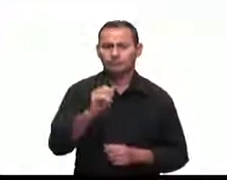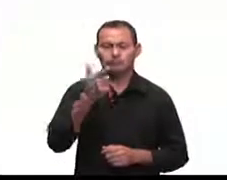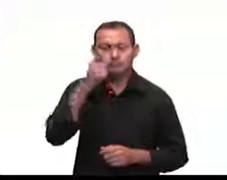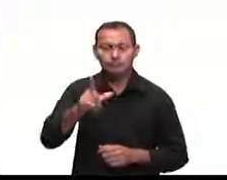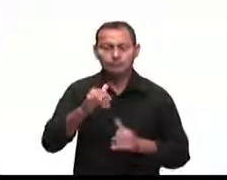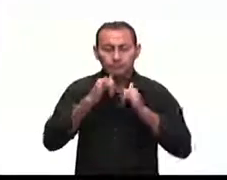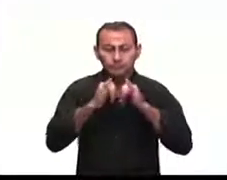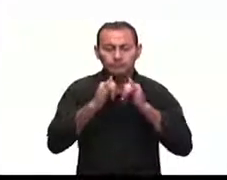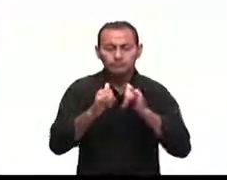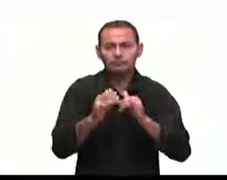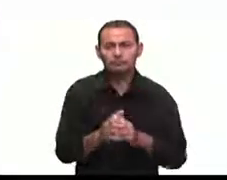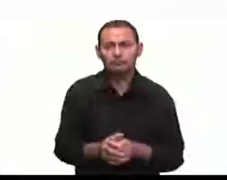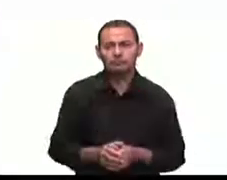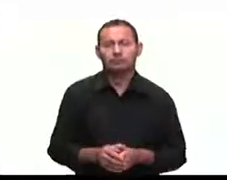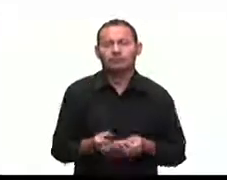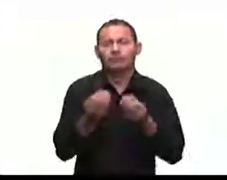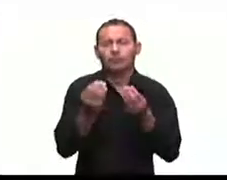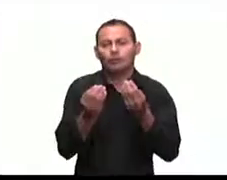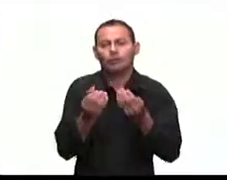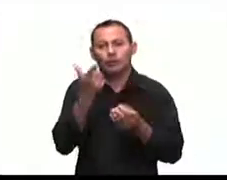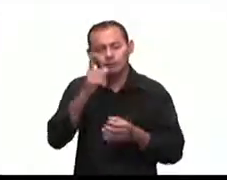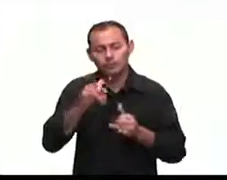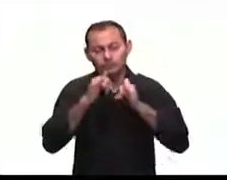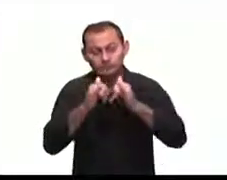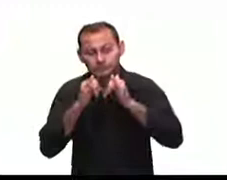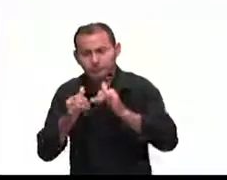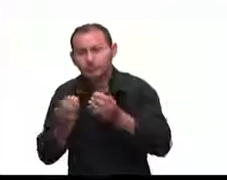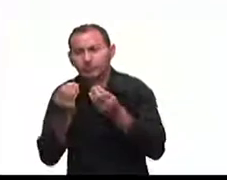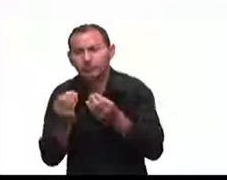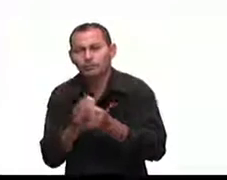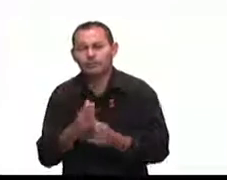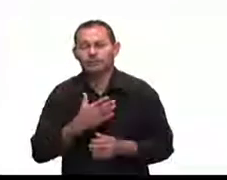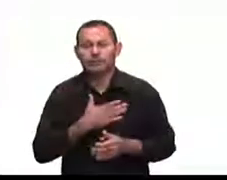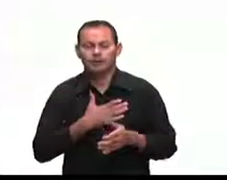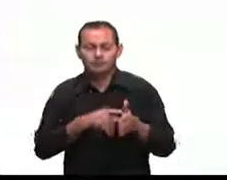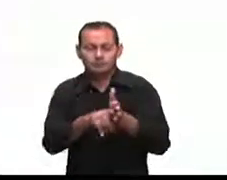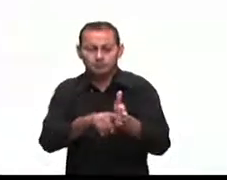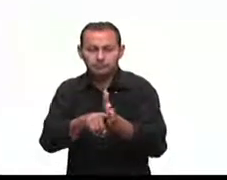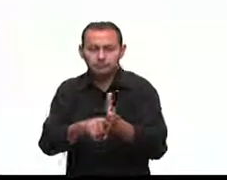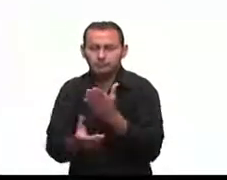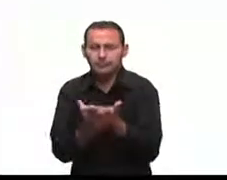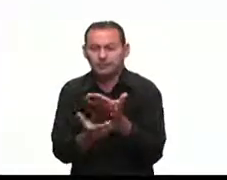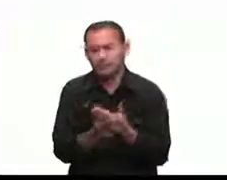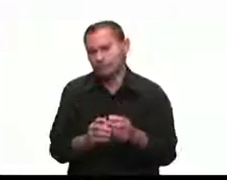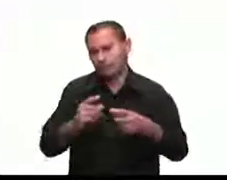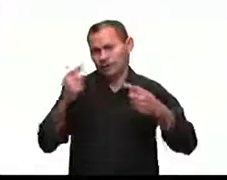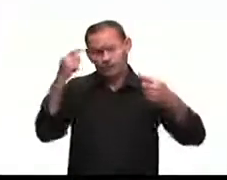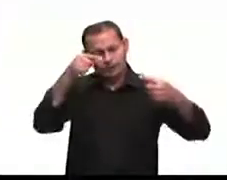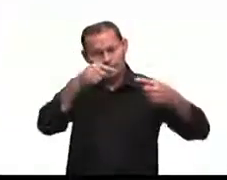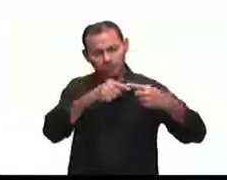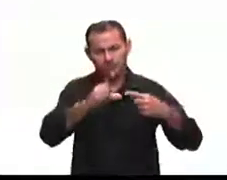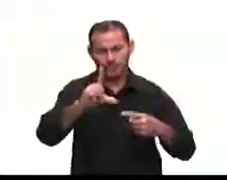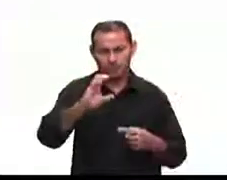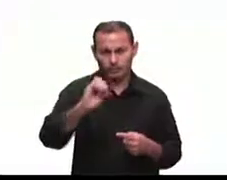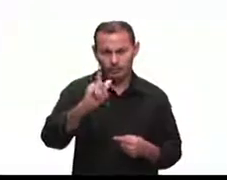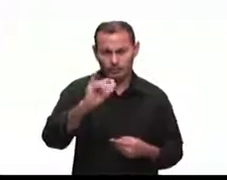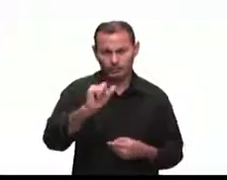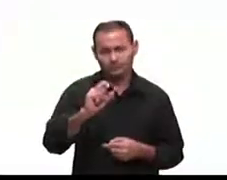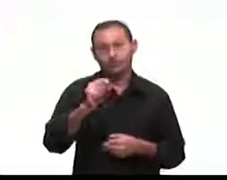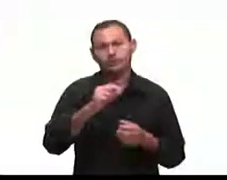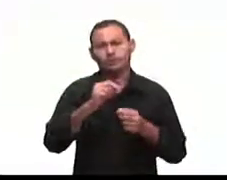de dados. Então, como que eu vou coletar essas informações da minha pesquisa? Logicamente, eu vou montar